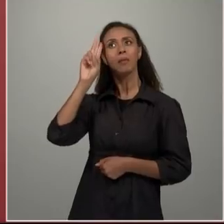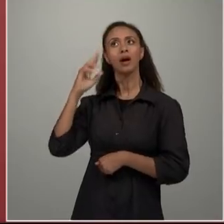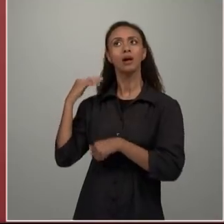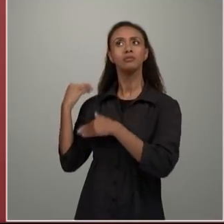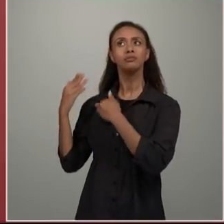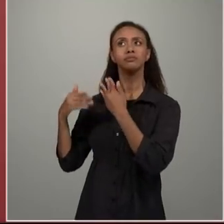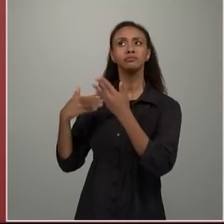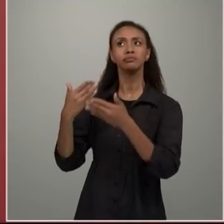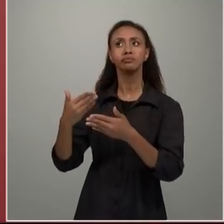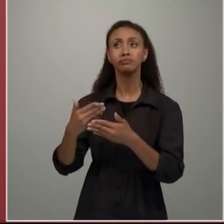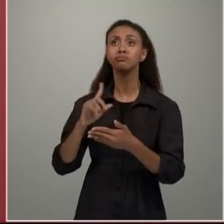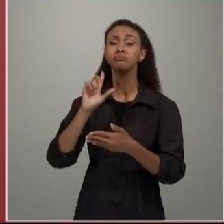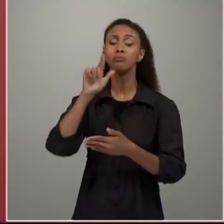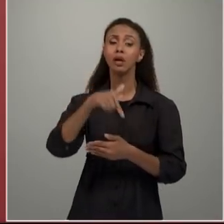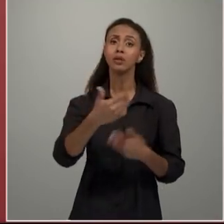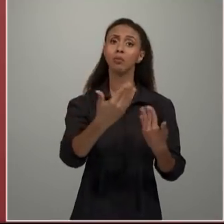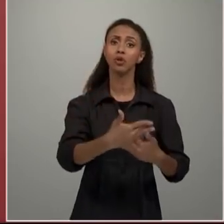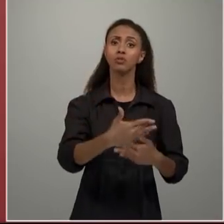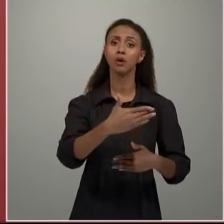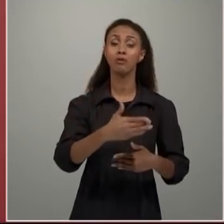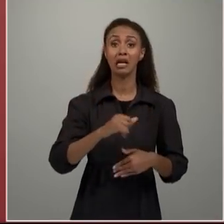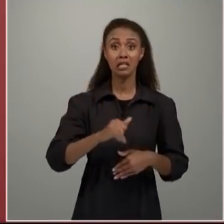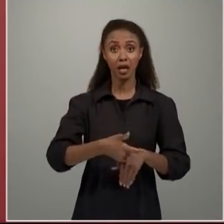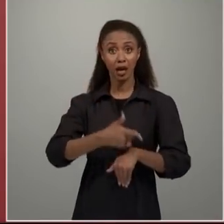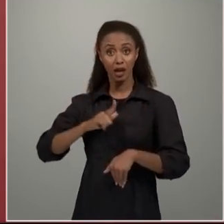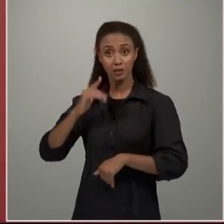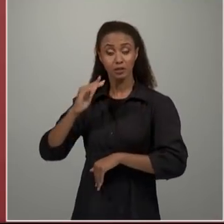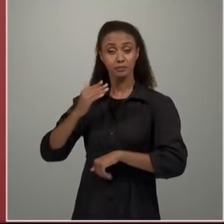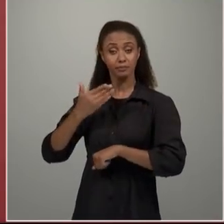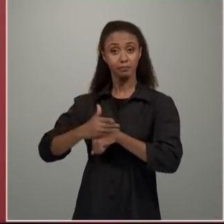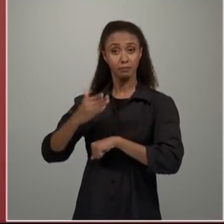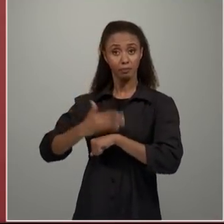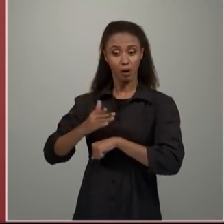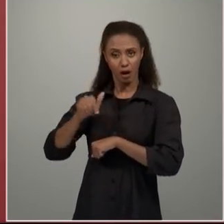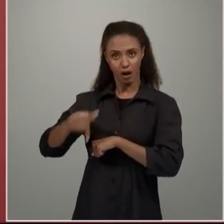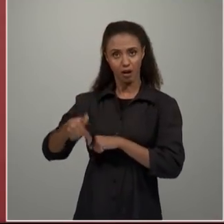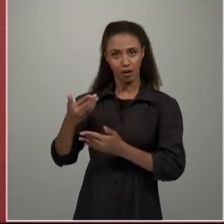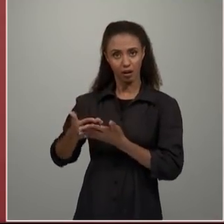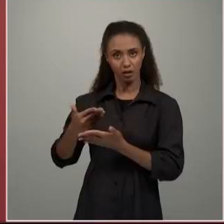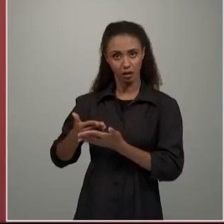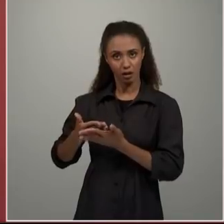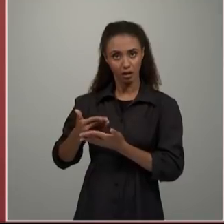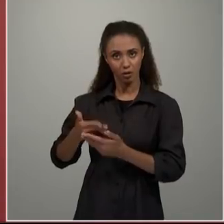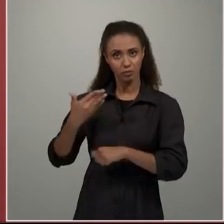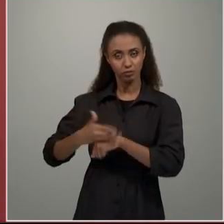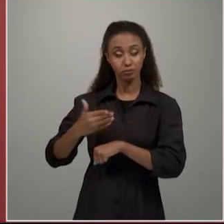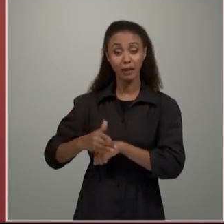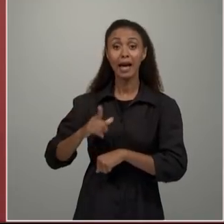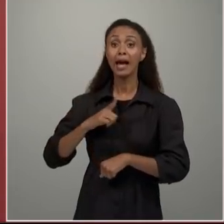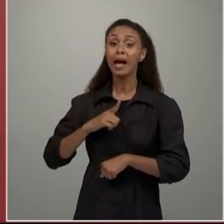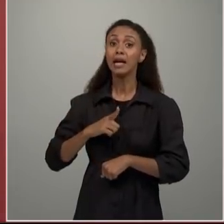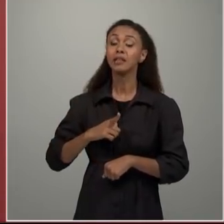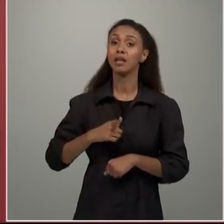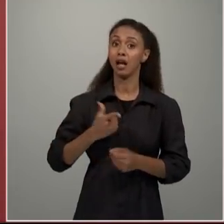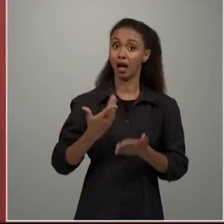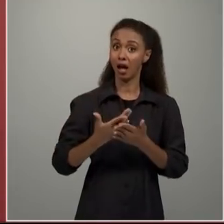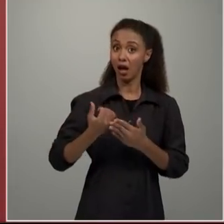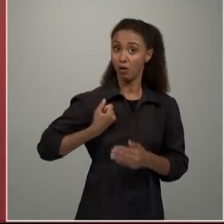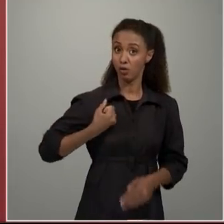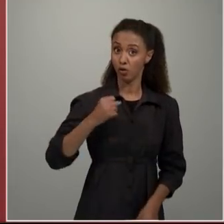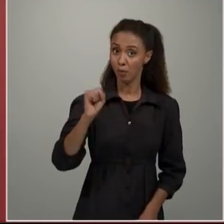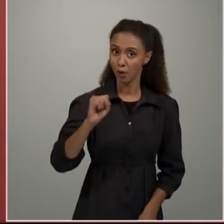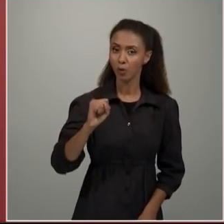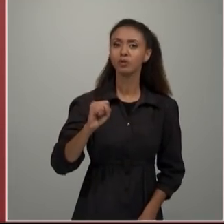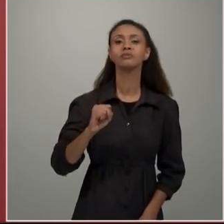então se você praticar bastante na prova e depois desculpa na aula e na nossa aula oito que têm uma visão muito legal que você consegue